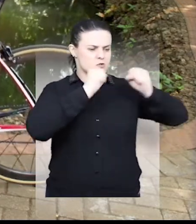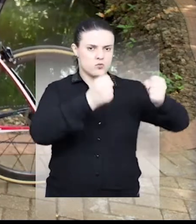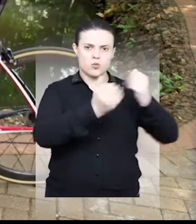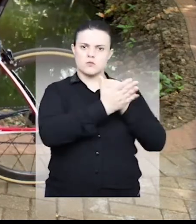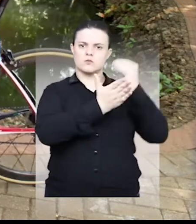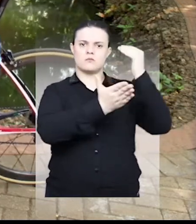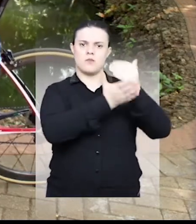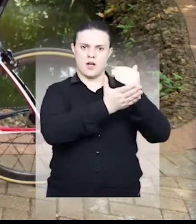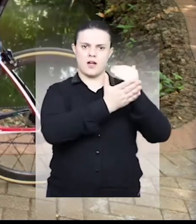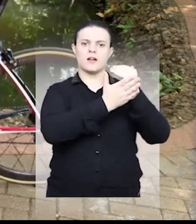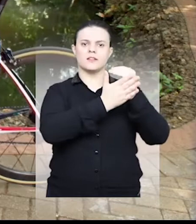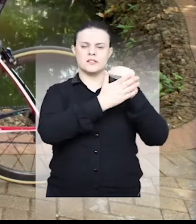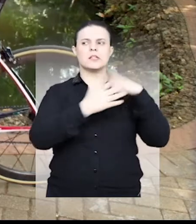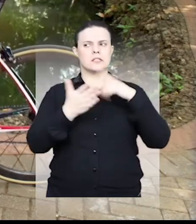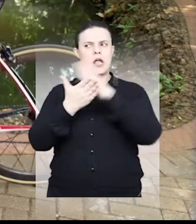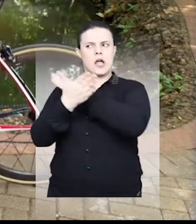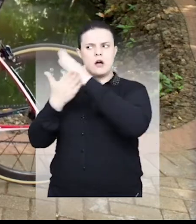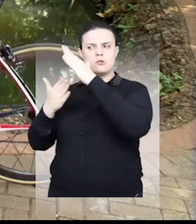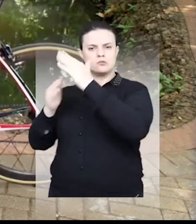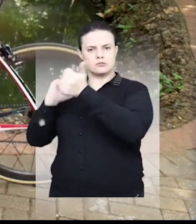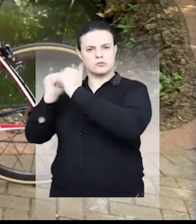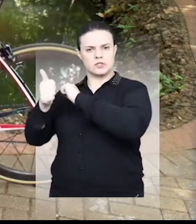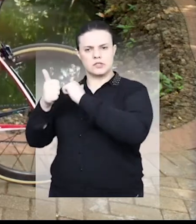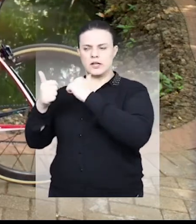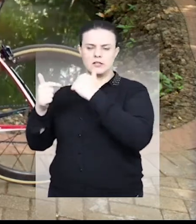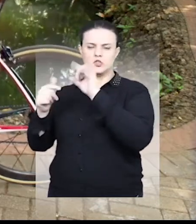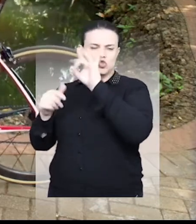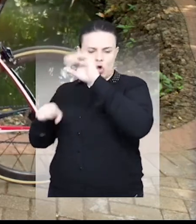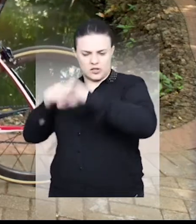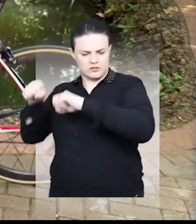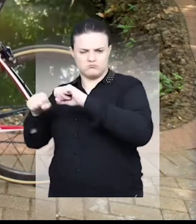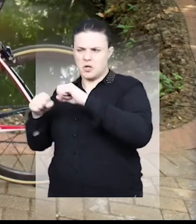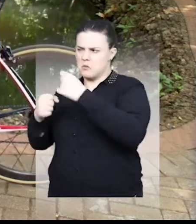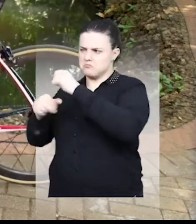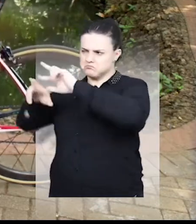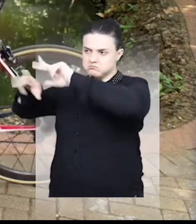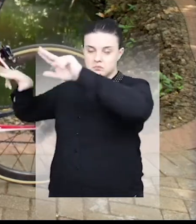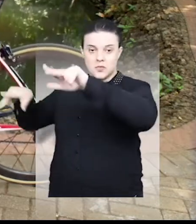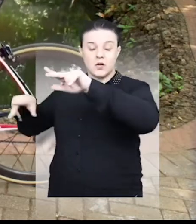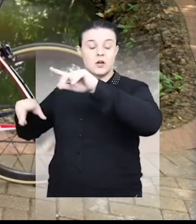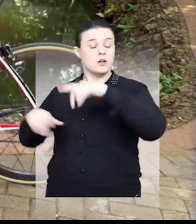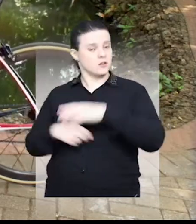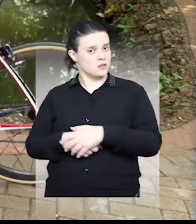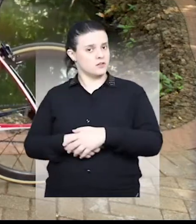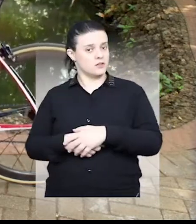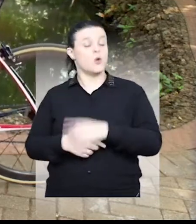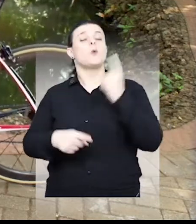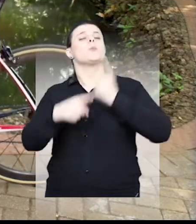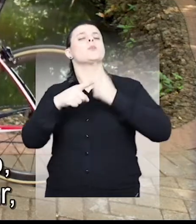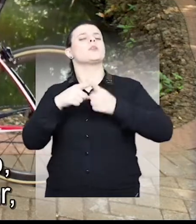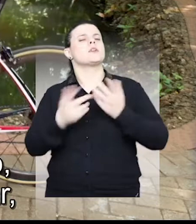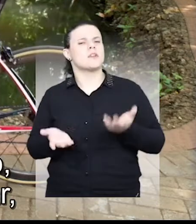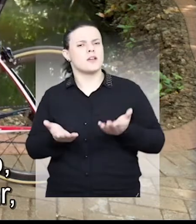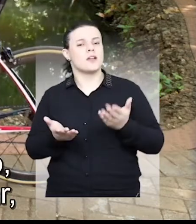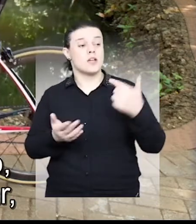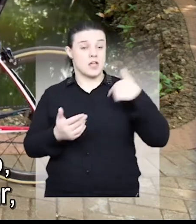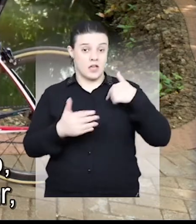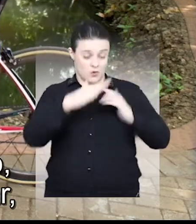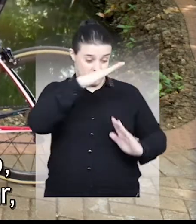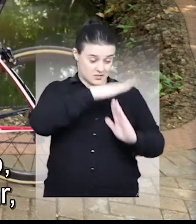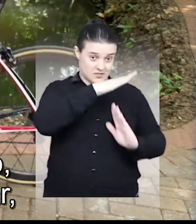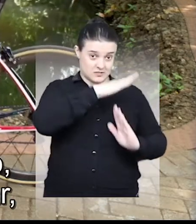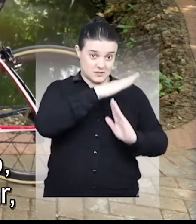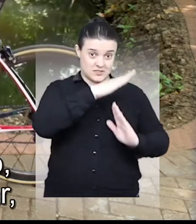dedicados do que muitos atletas. Não vou falar mais do ciclismo, mas de muitos atletas em si. Porque você tendo